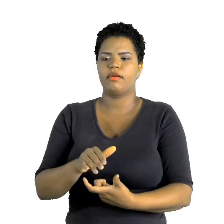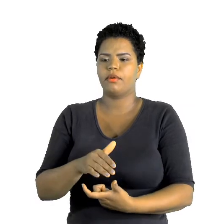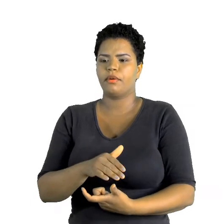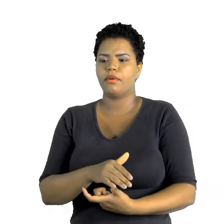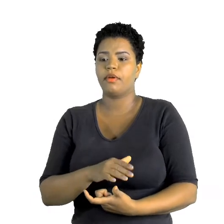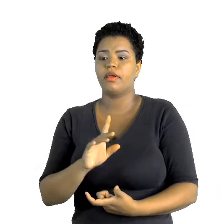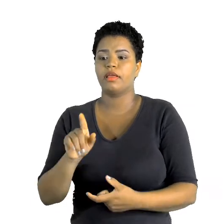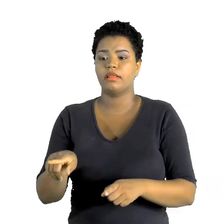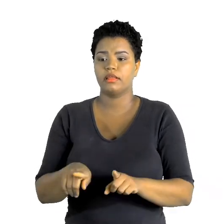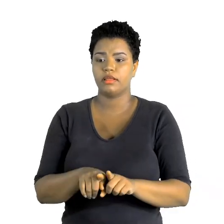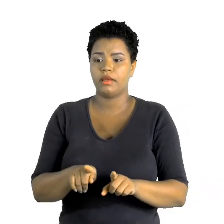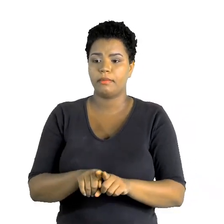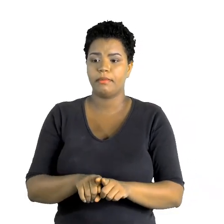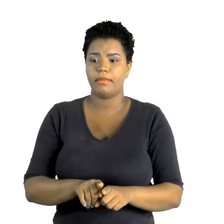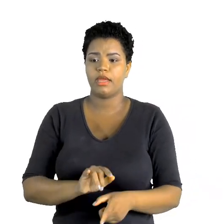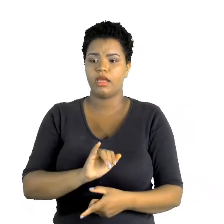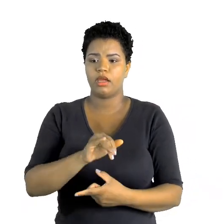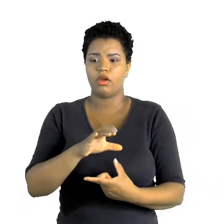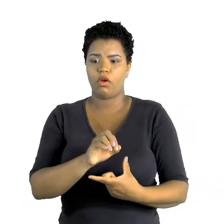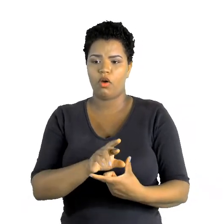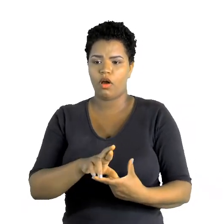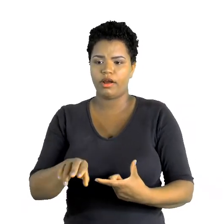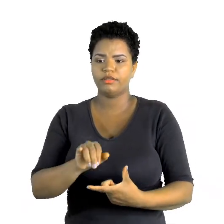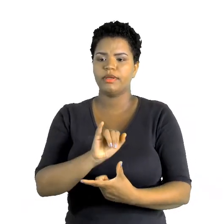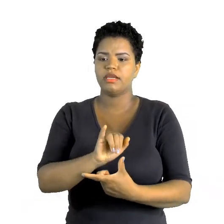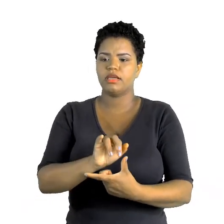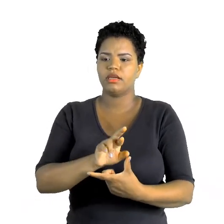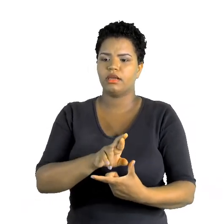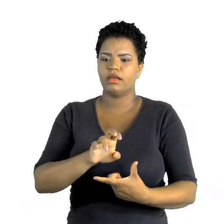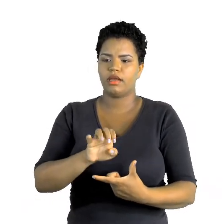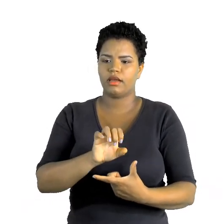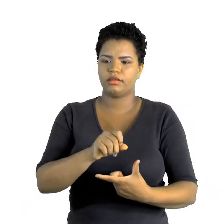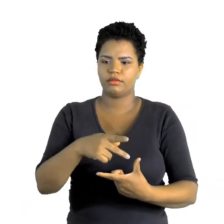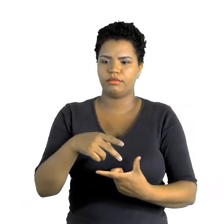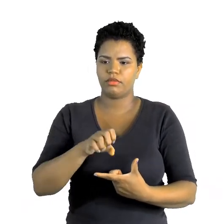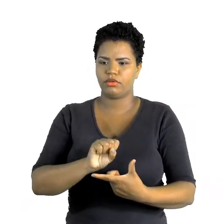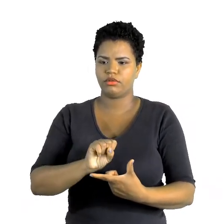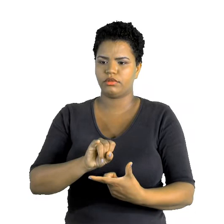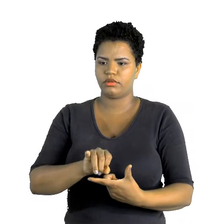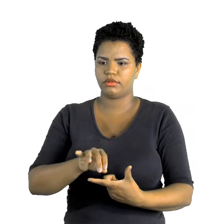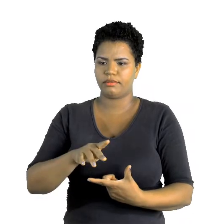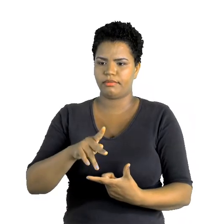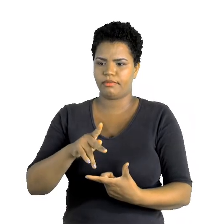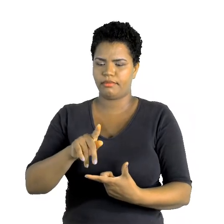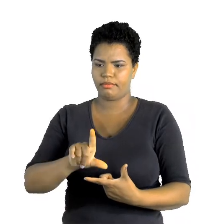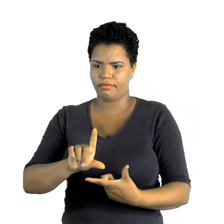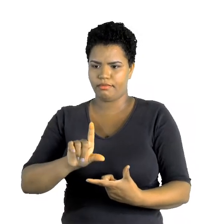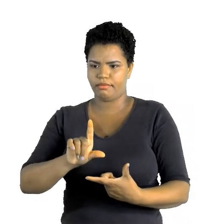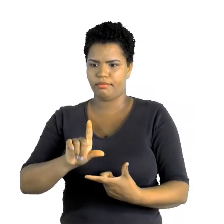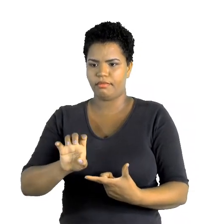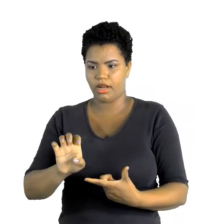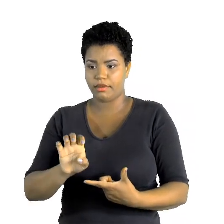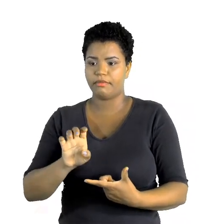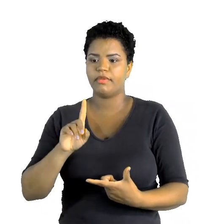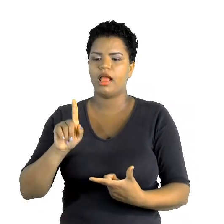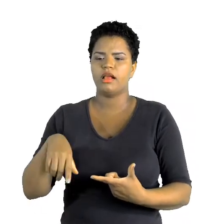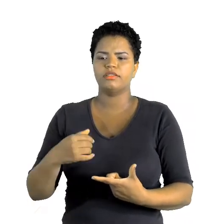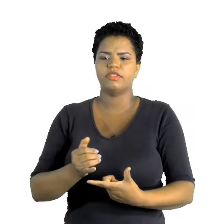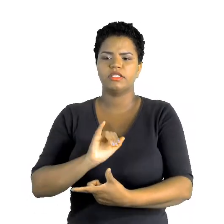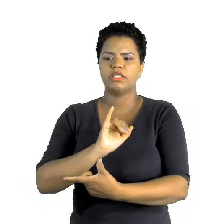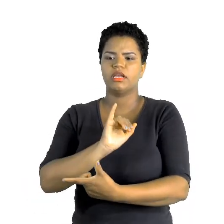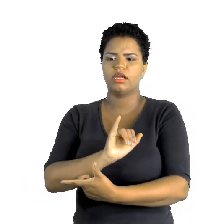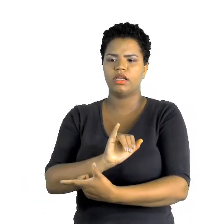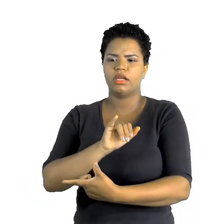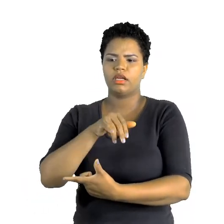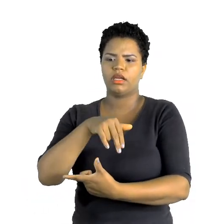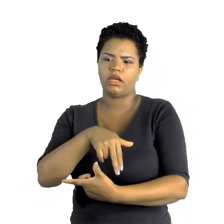irresponsible, são também da mesma maneira, tá? Então, algo que é correto, correct, você vai acrescentar o IN e vai ficar